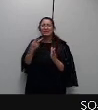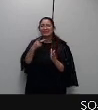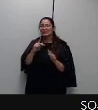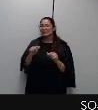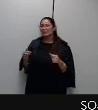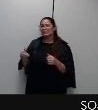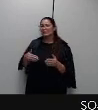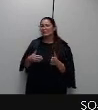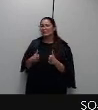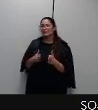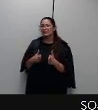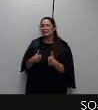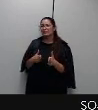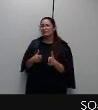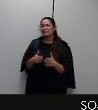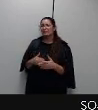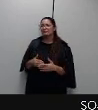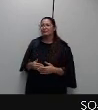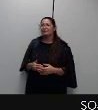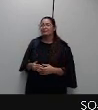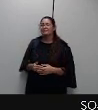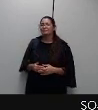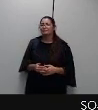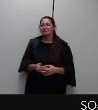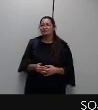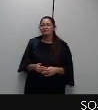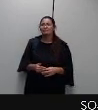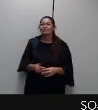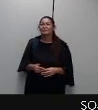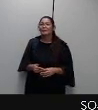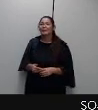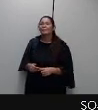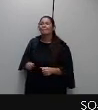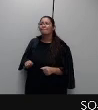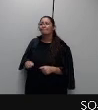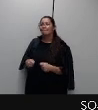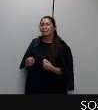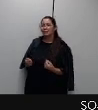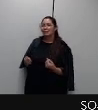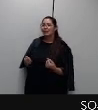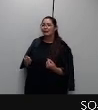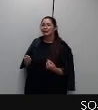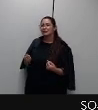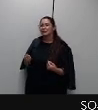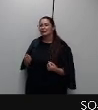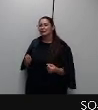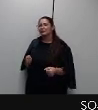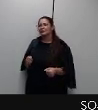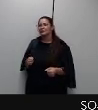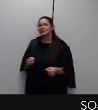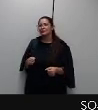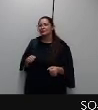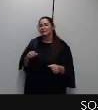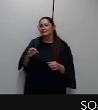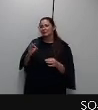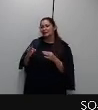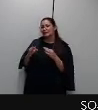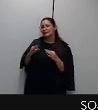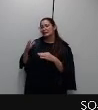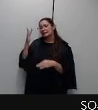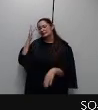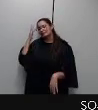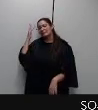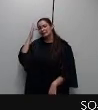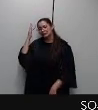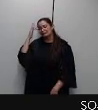e marcações e cinco desculpe Presidente desculpe minha dos pais mas é assim que penso e assim que